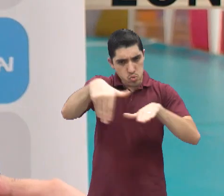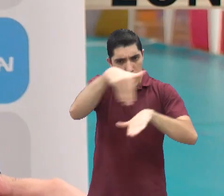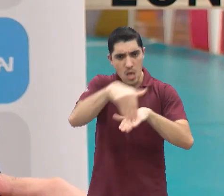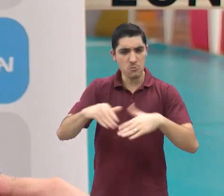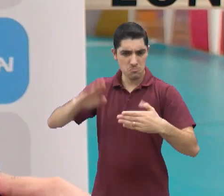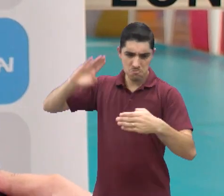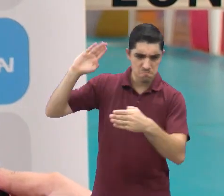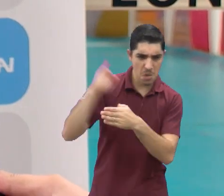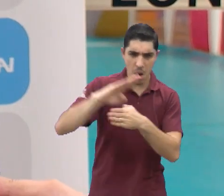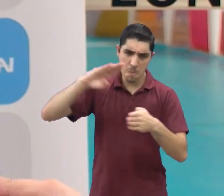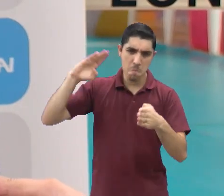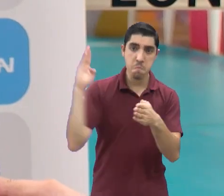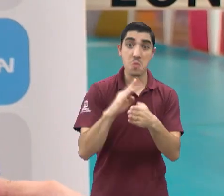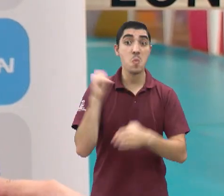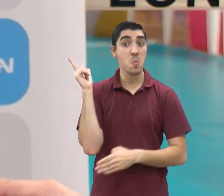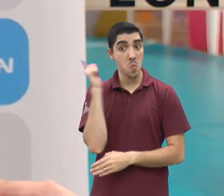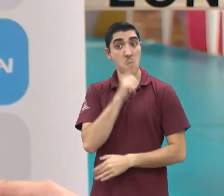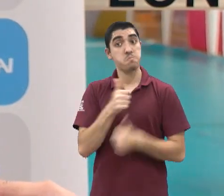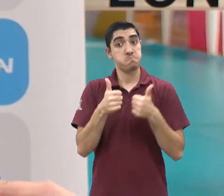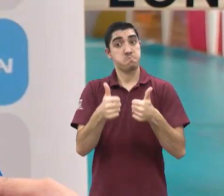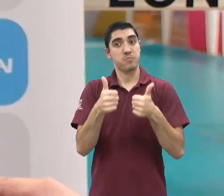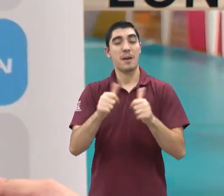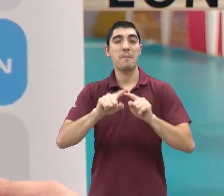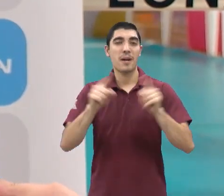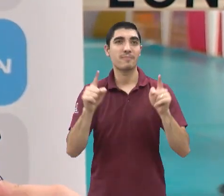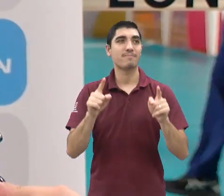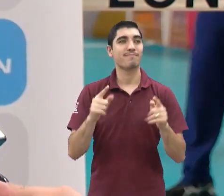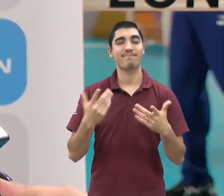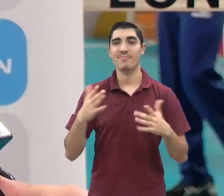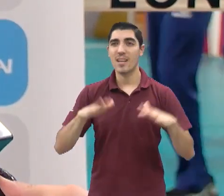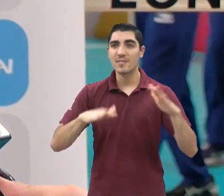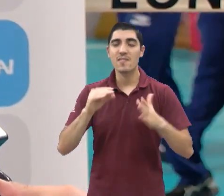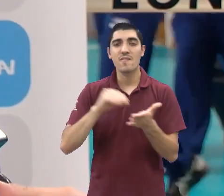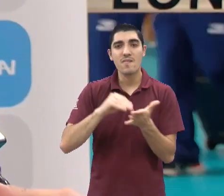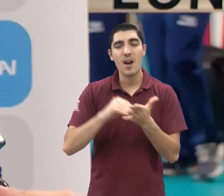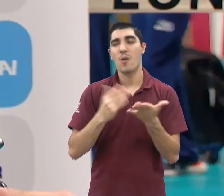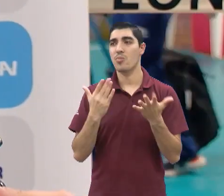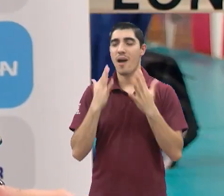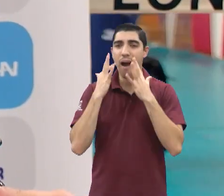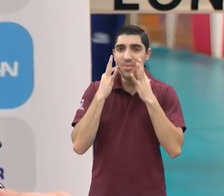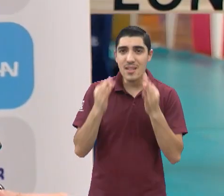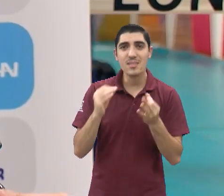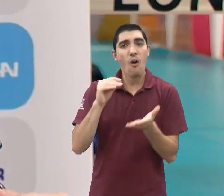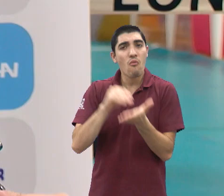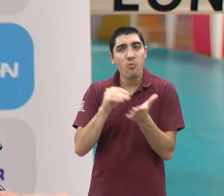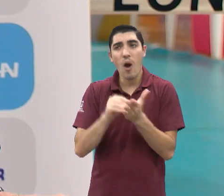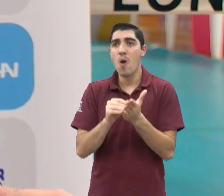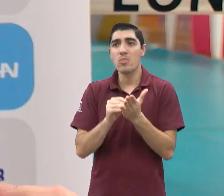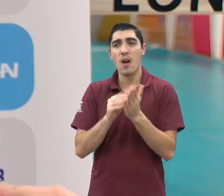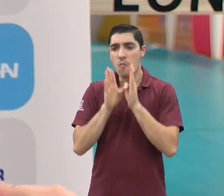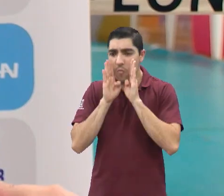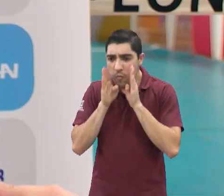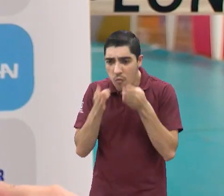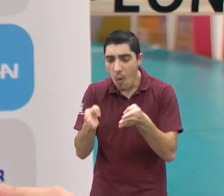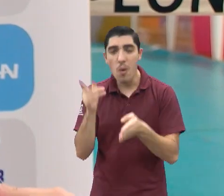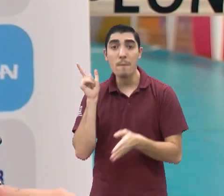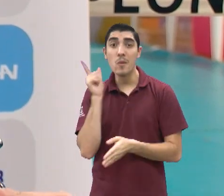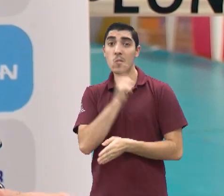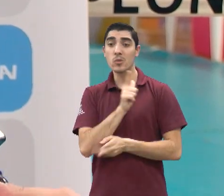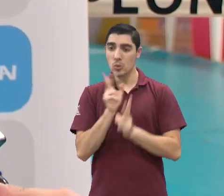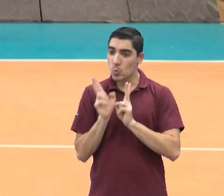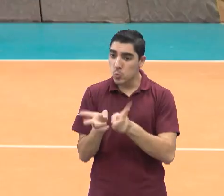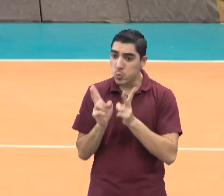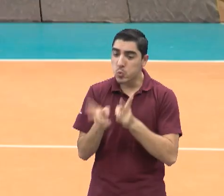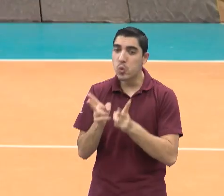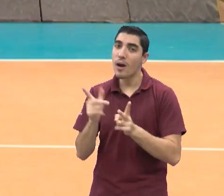ainda temos esses momentos de desequilíbrio que às vezes perduram um pouco mais do que é possível para se vencer